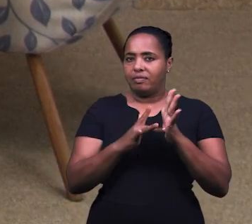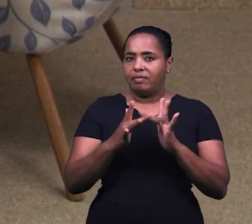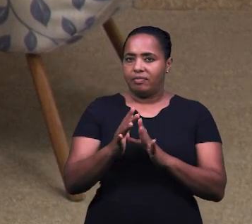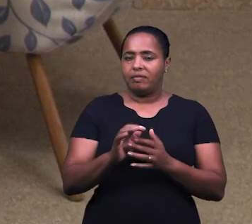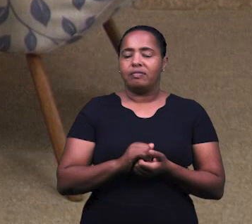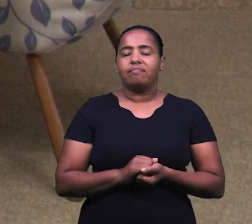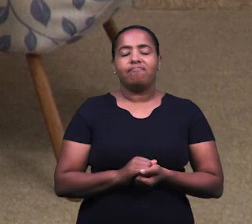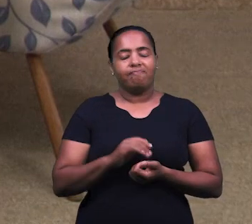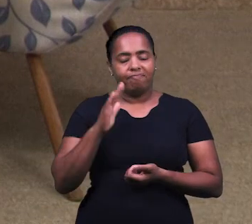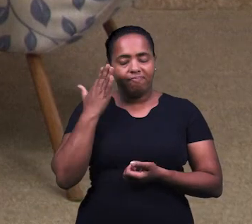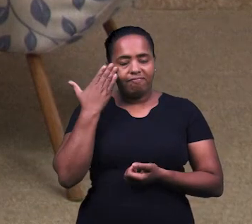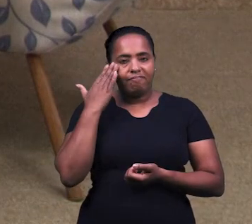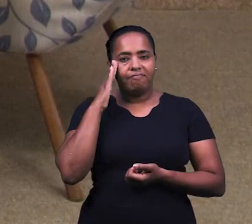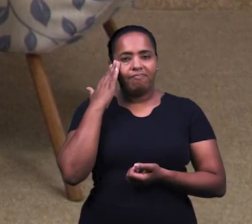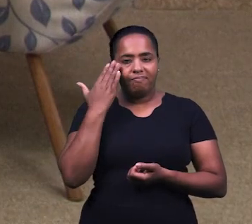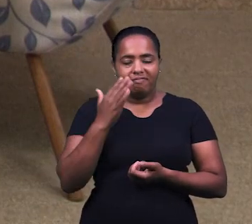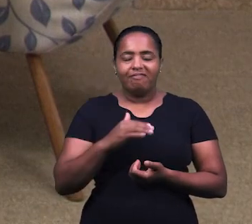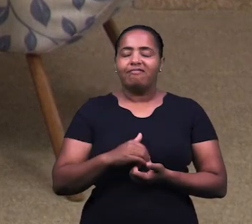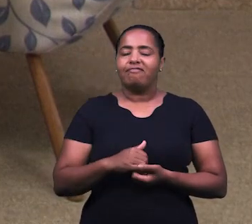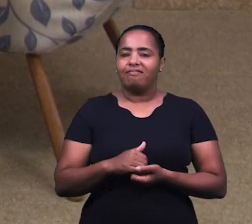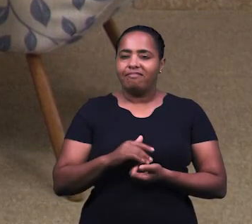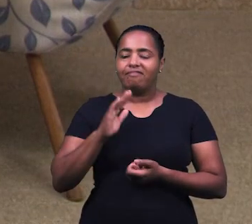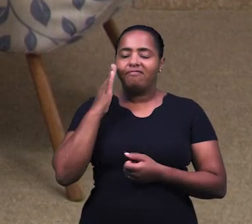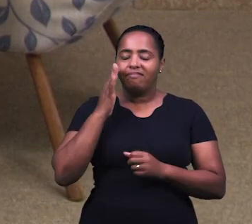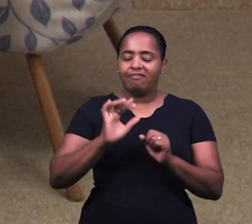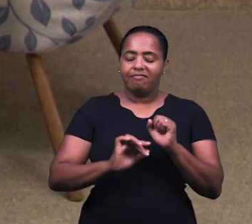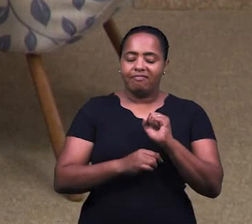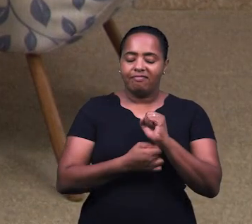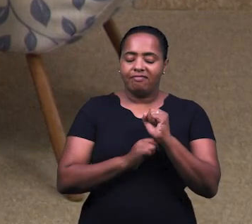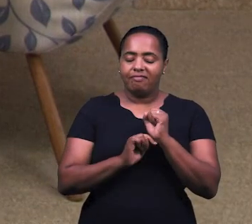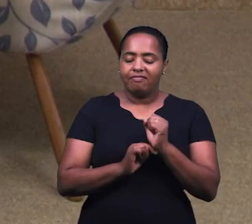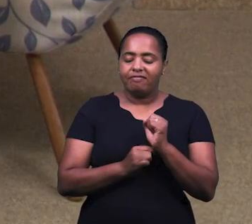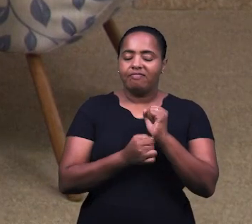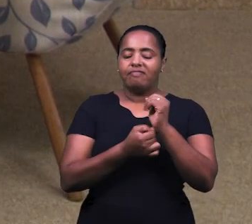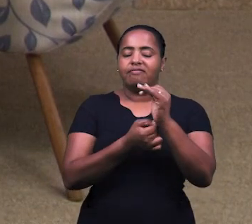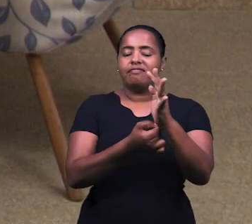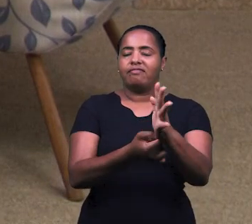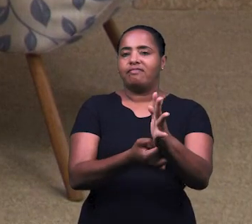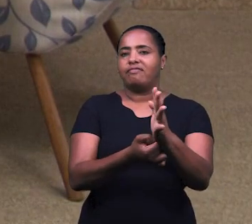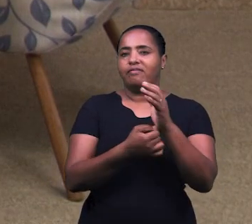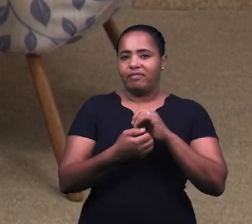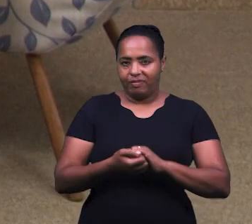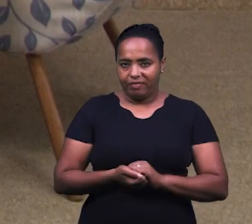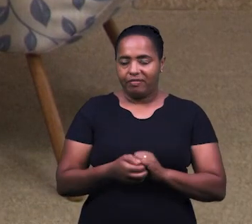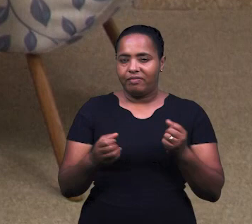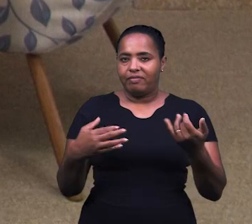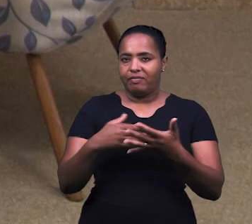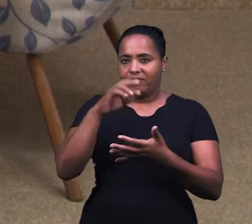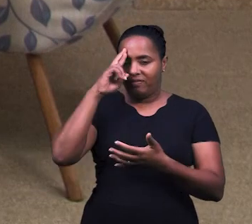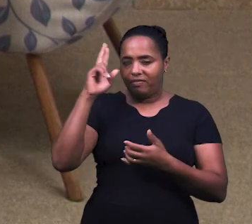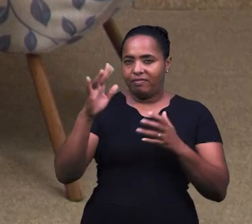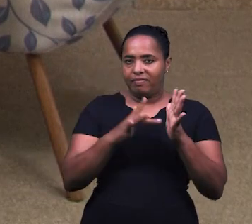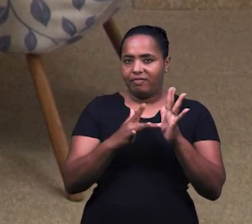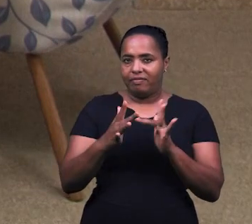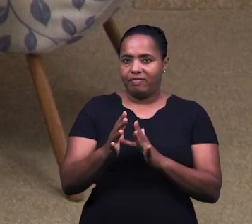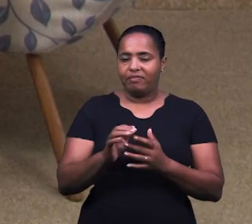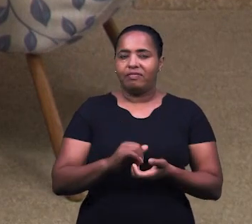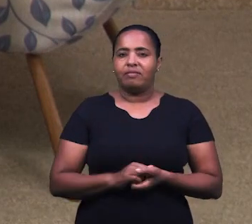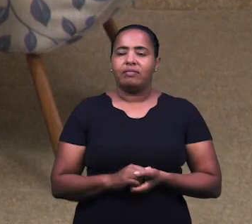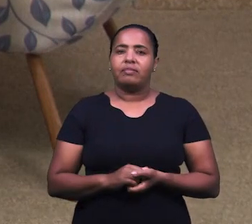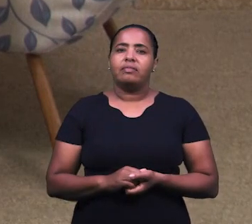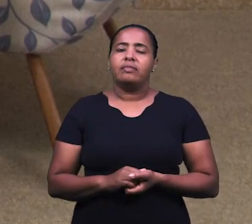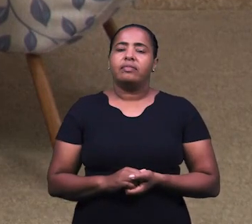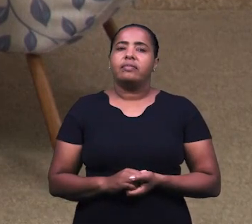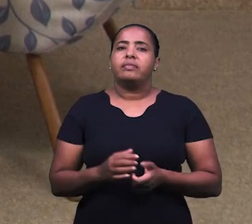Jesus. Entendimento, né, irmãos? Entendimento dos mistérios revelados do Senhor. Glória a Jesus. Glória a Vamos